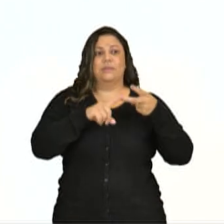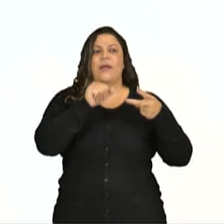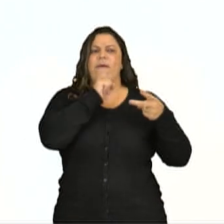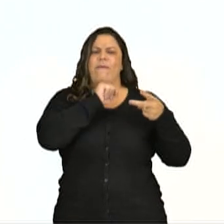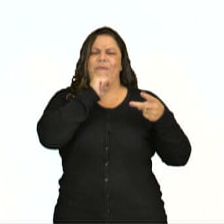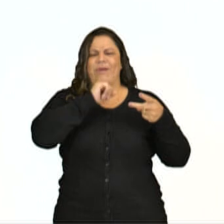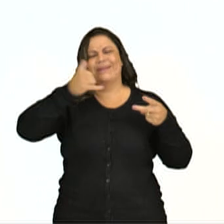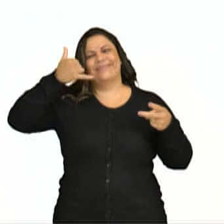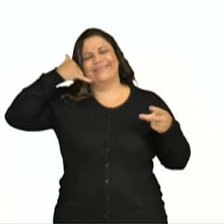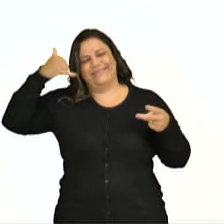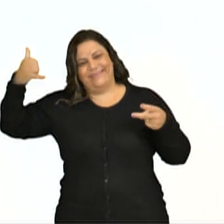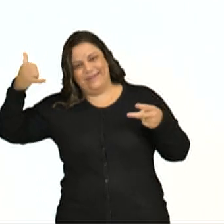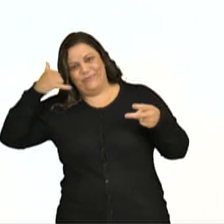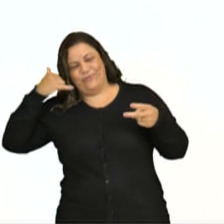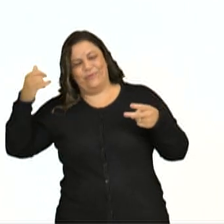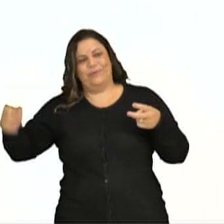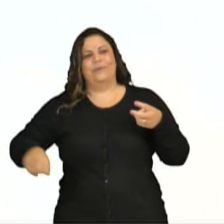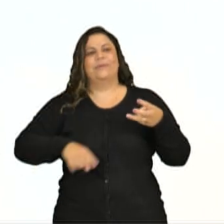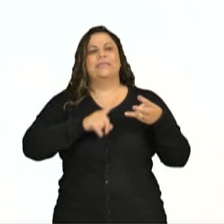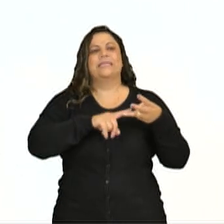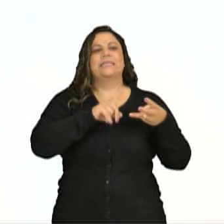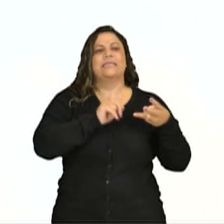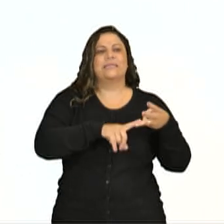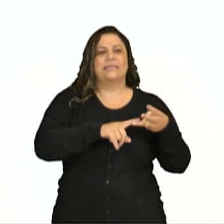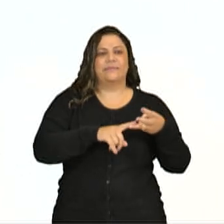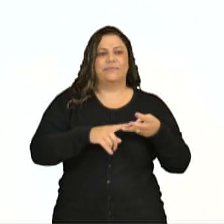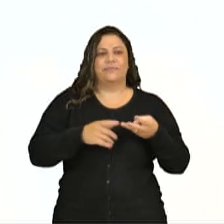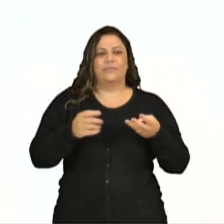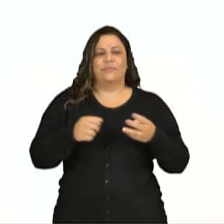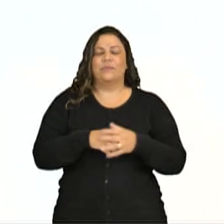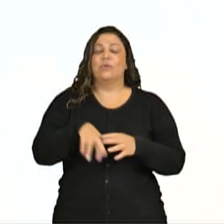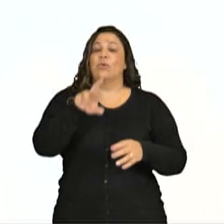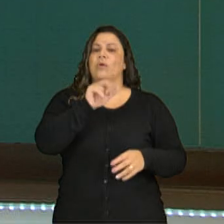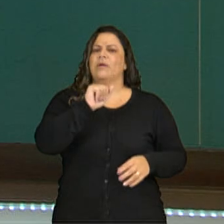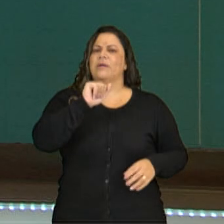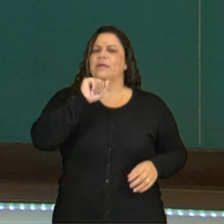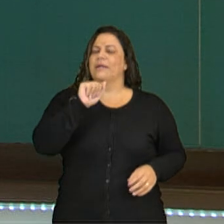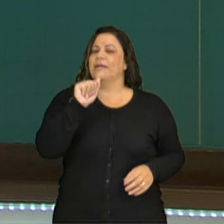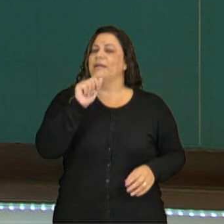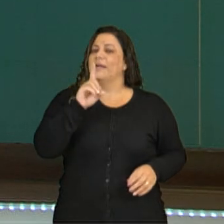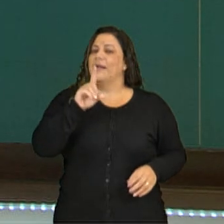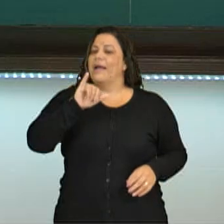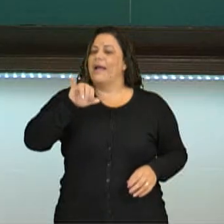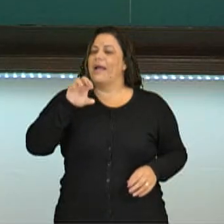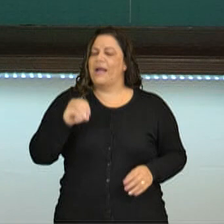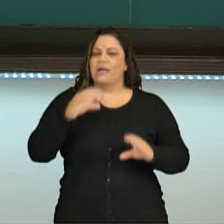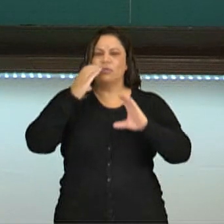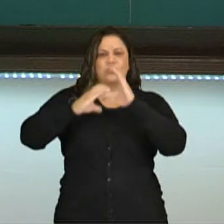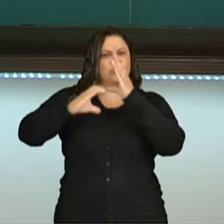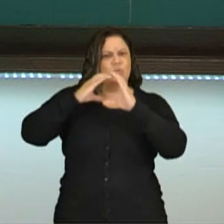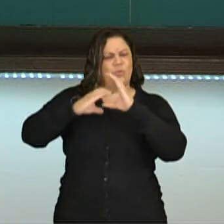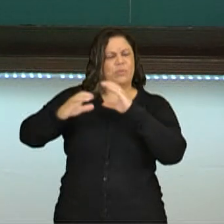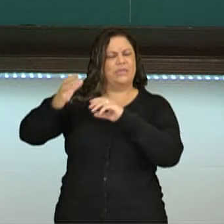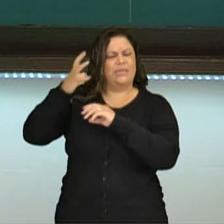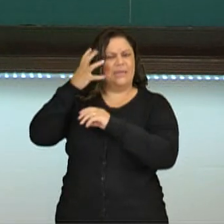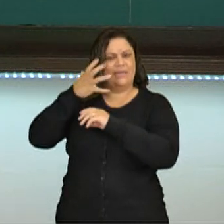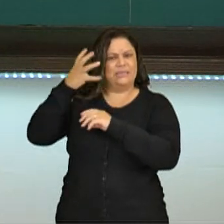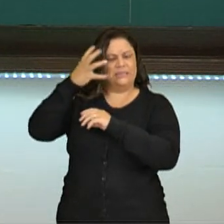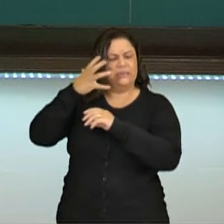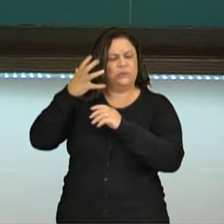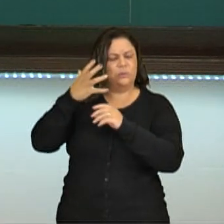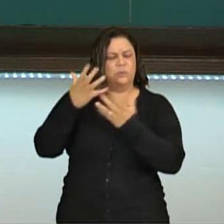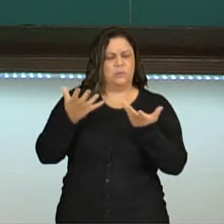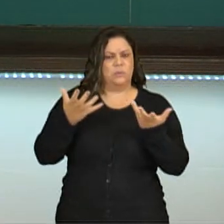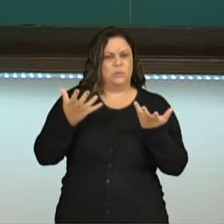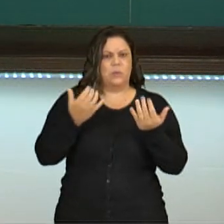antigos telefones celulares ou são parecidos com aparelhos radiocomunicadores, como aqueles aparelhinhos